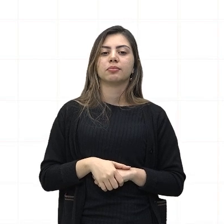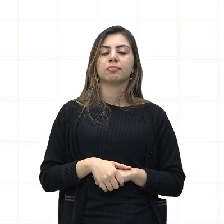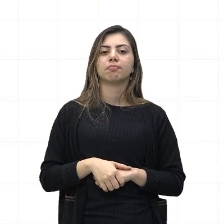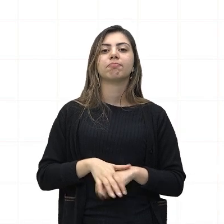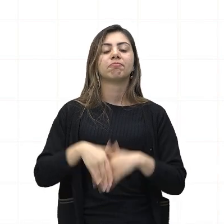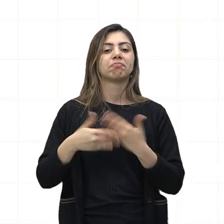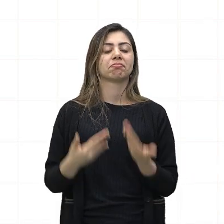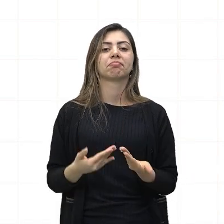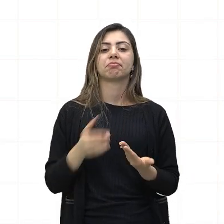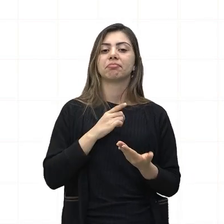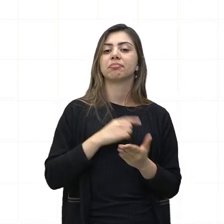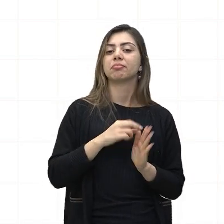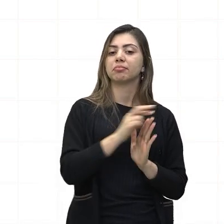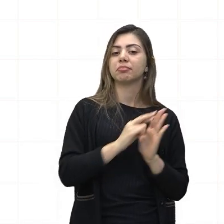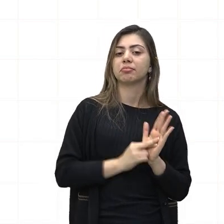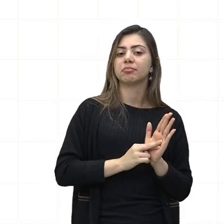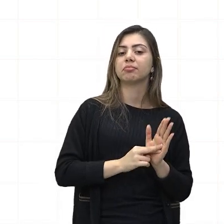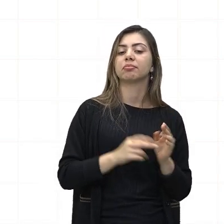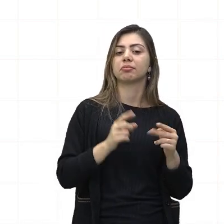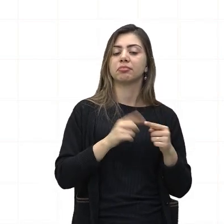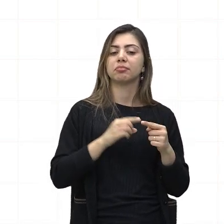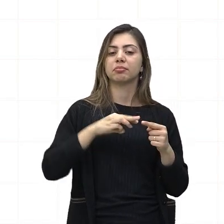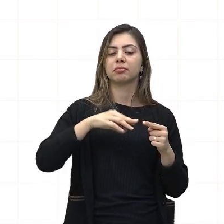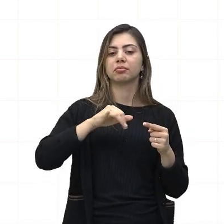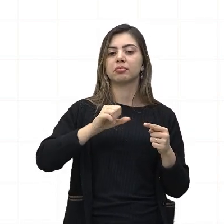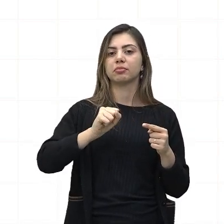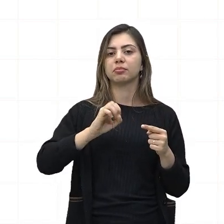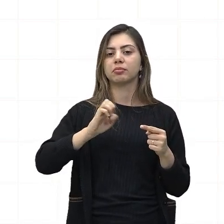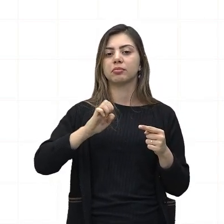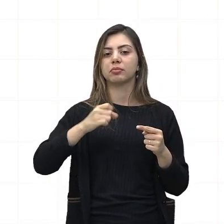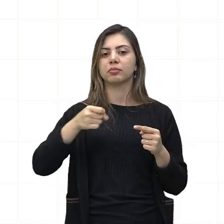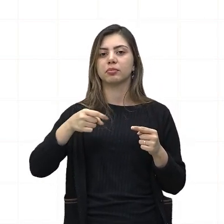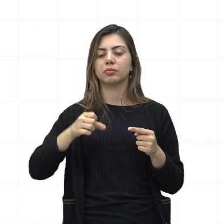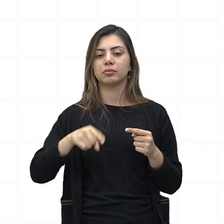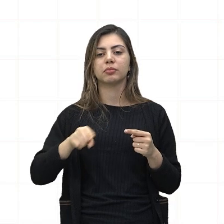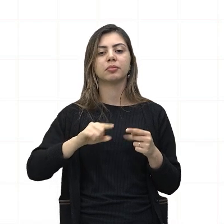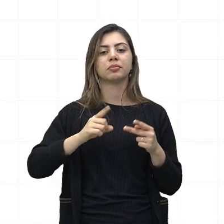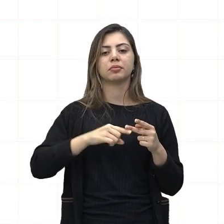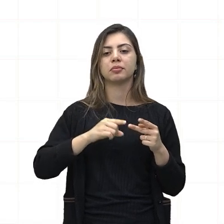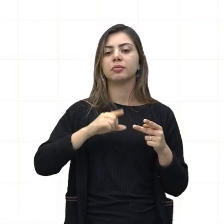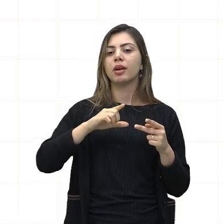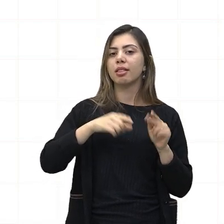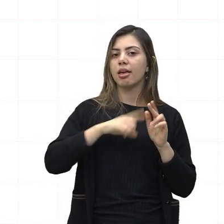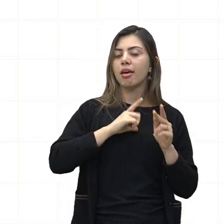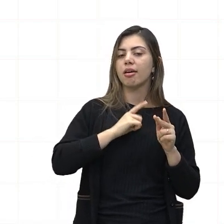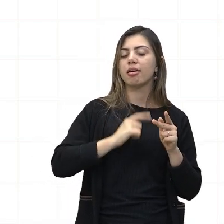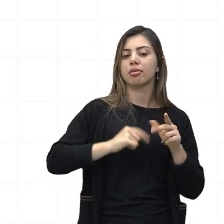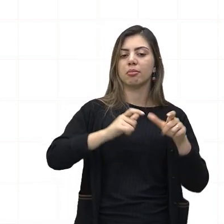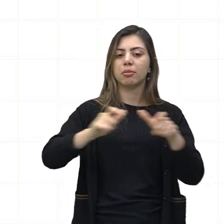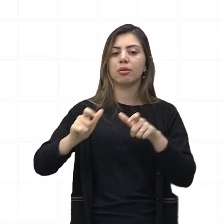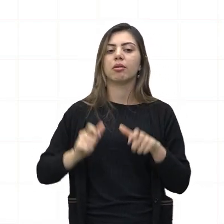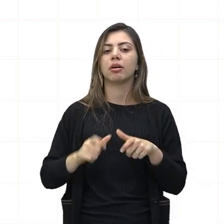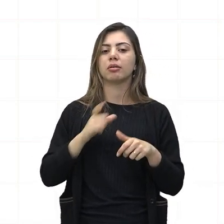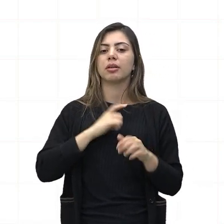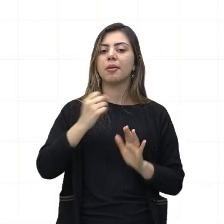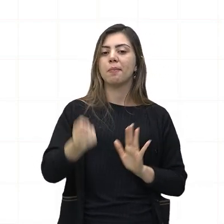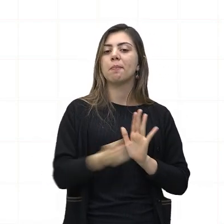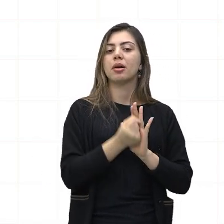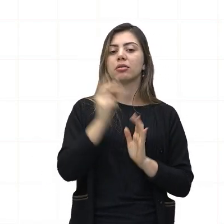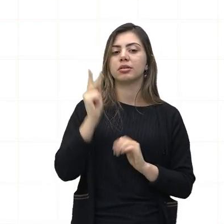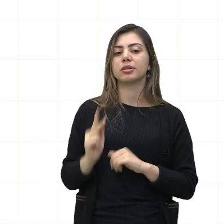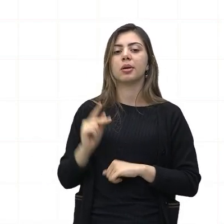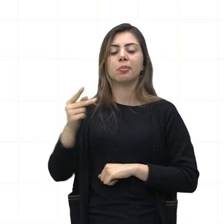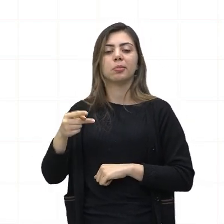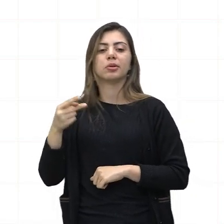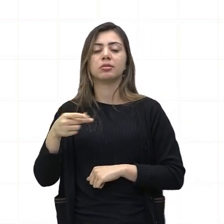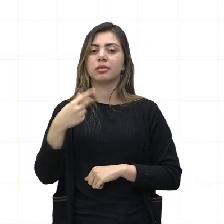o regulamento das missões e a lei de terras representam marcos na história das políticas indigenistas do